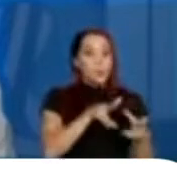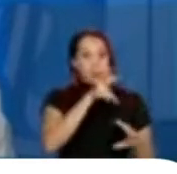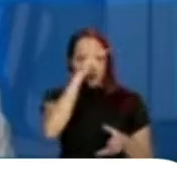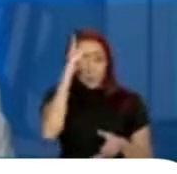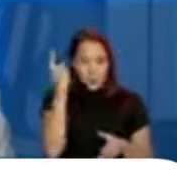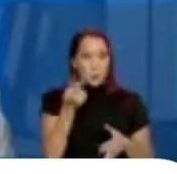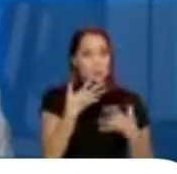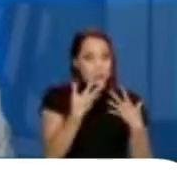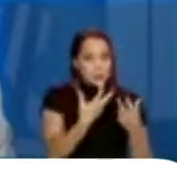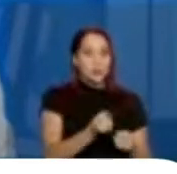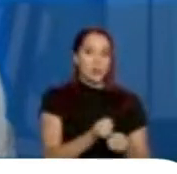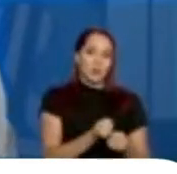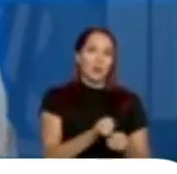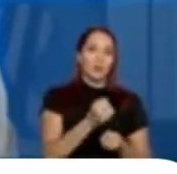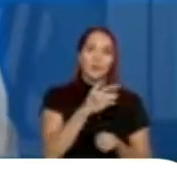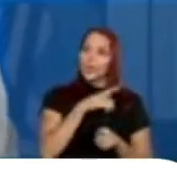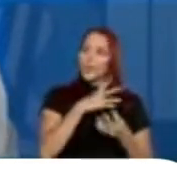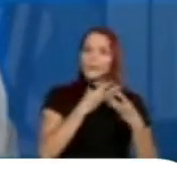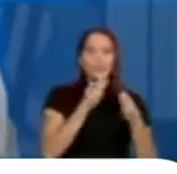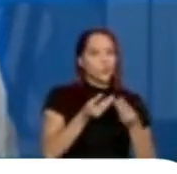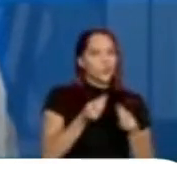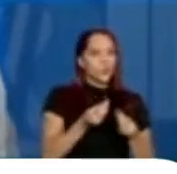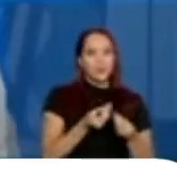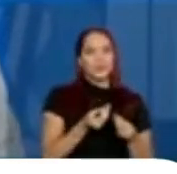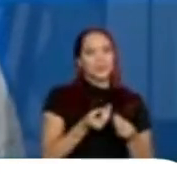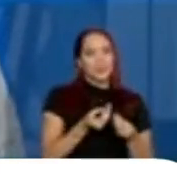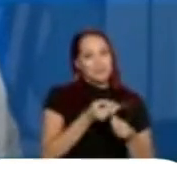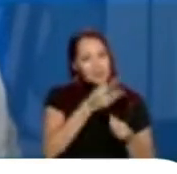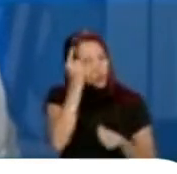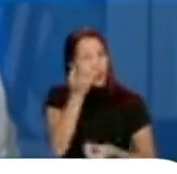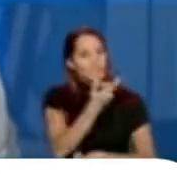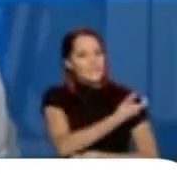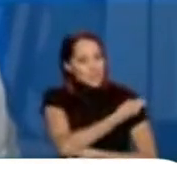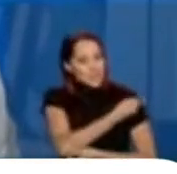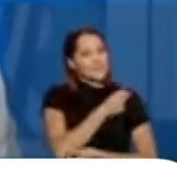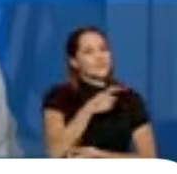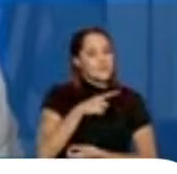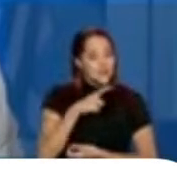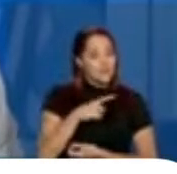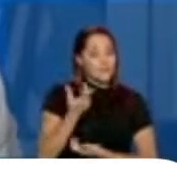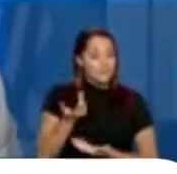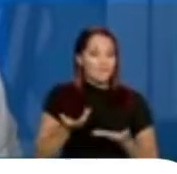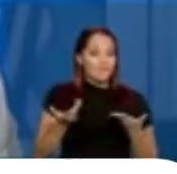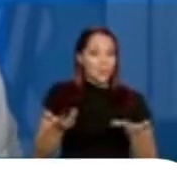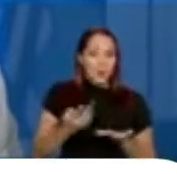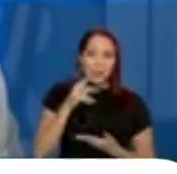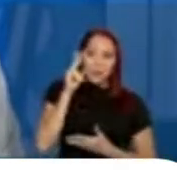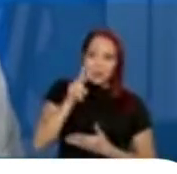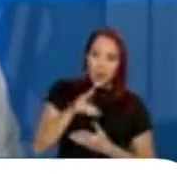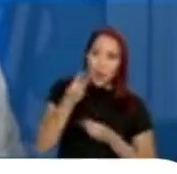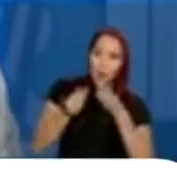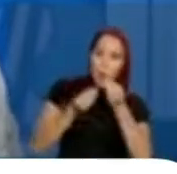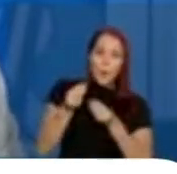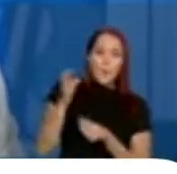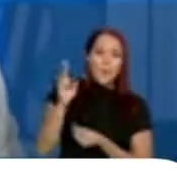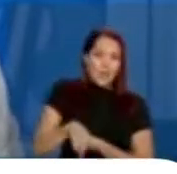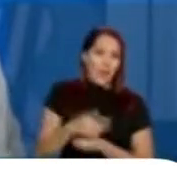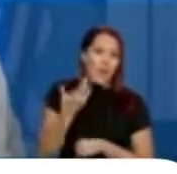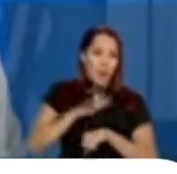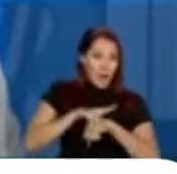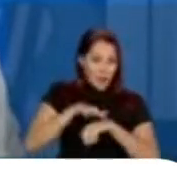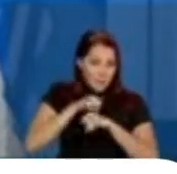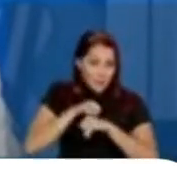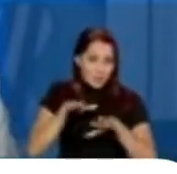com altíssimas taxas de cobertura. Então, do ponto de vista do padrão epidêmico, nós